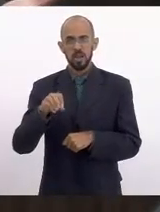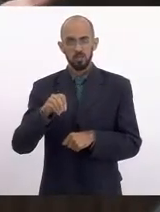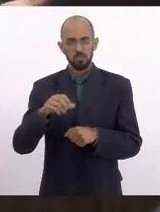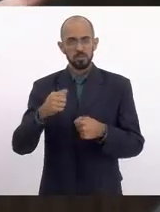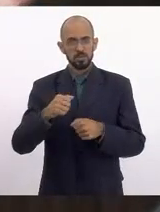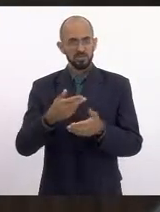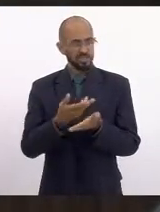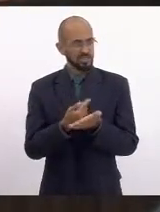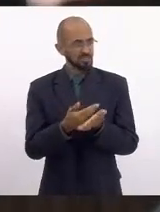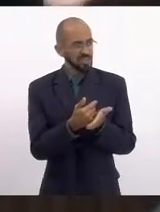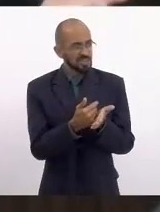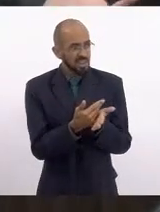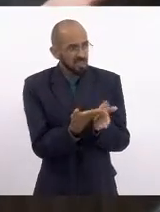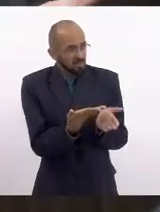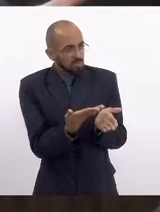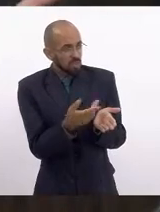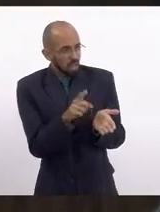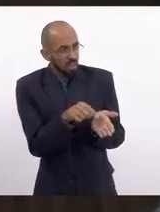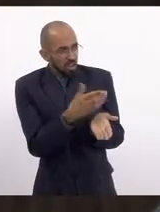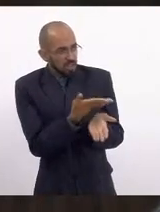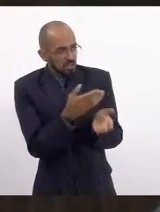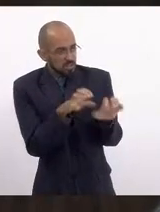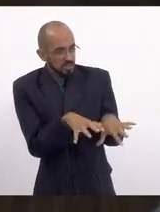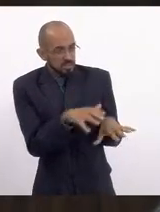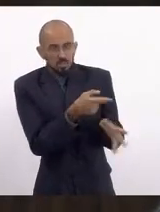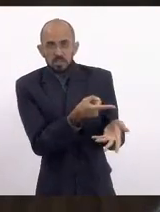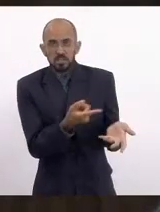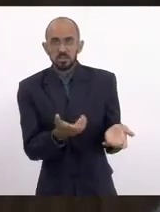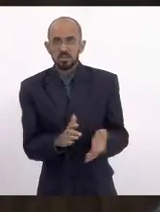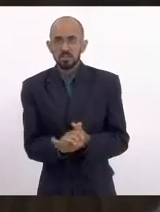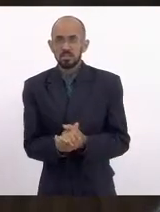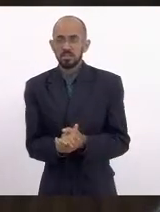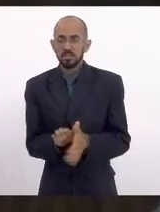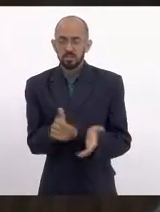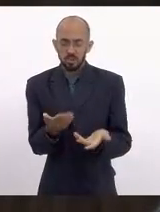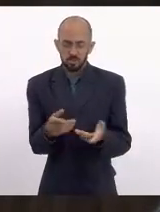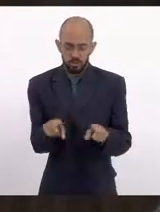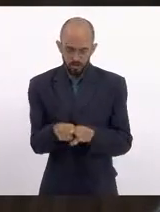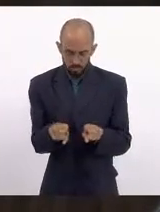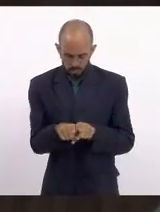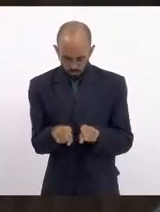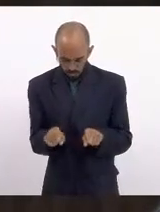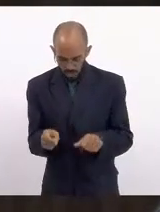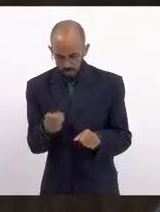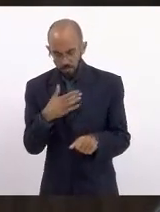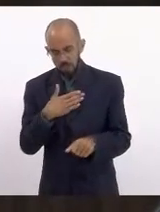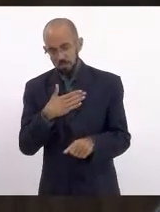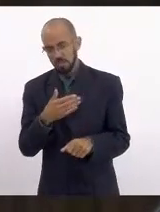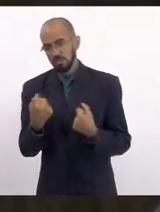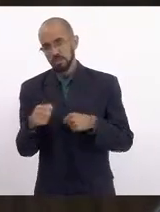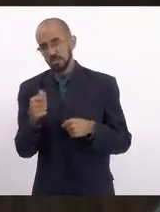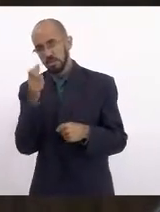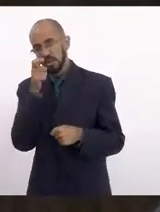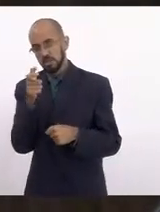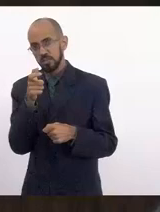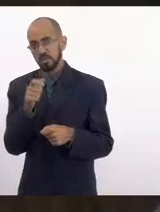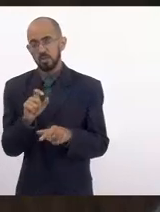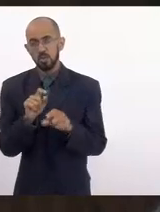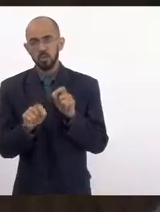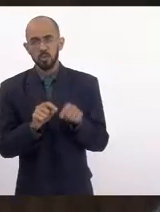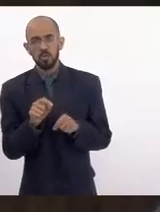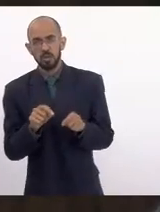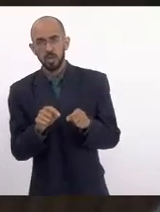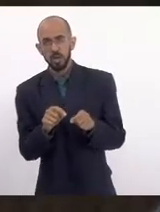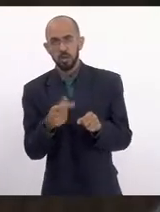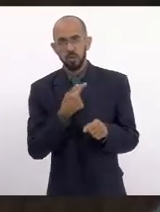para essas pessoas tem que desenhar agora o que me chama atenção também para mim tá claro né E aí o